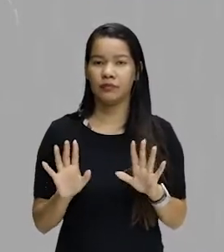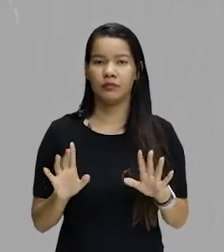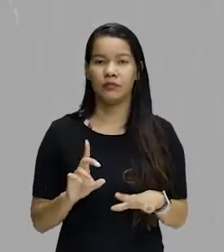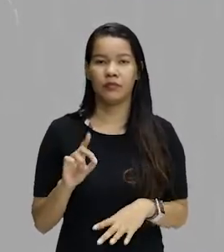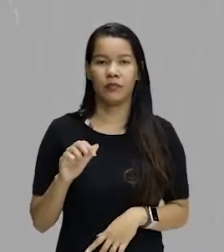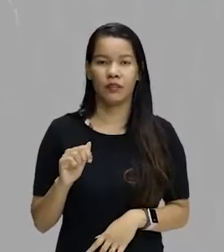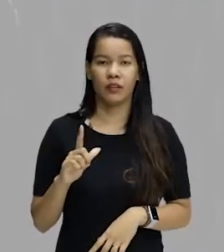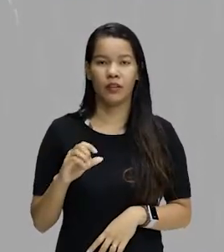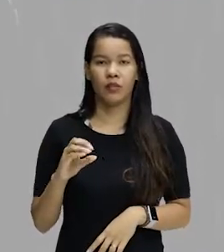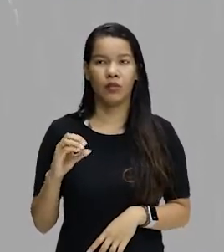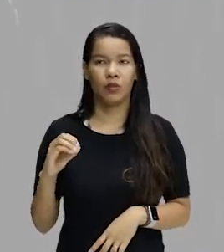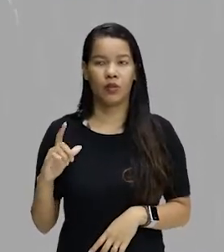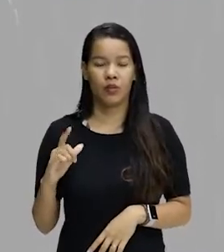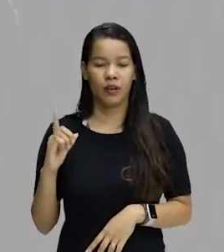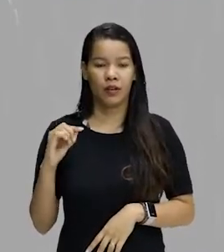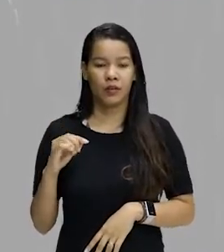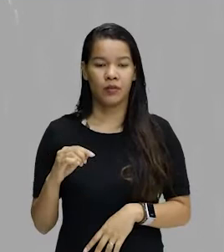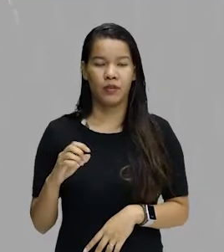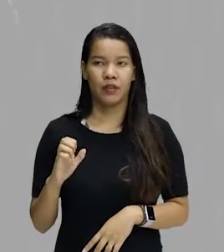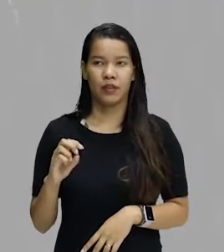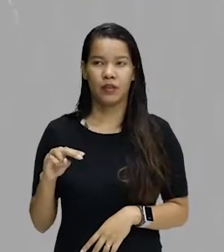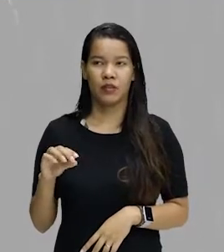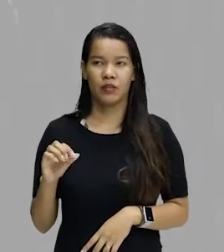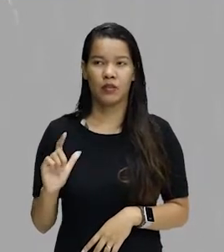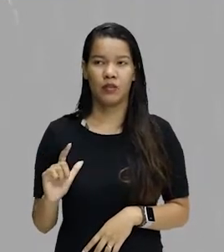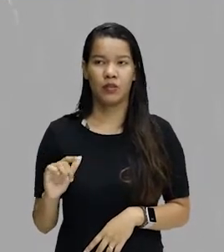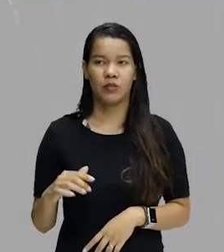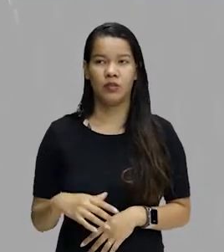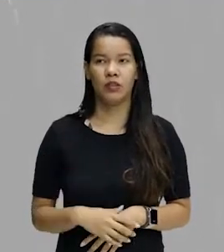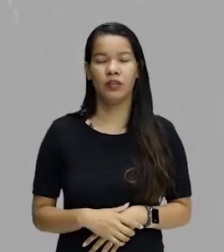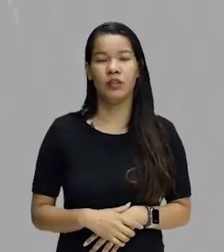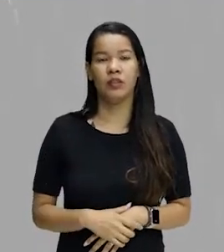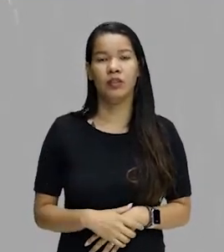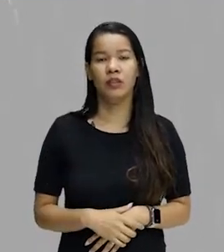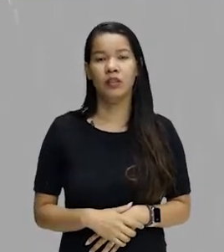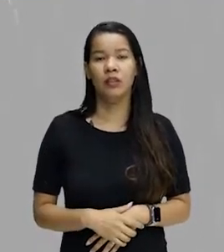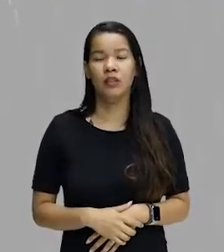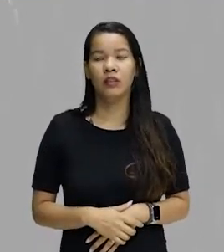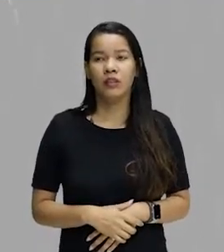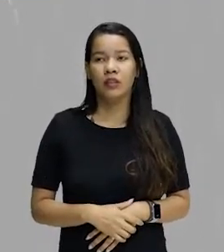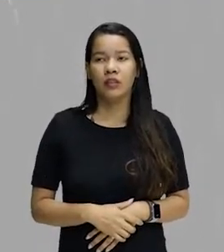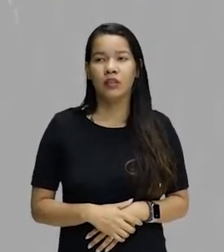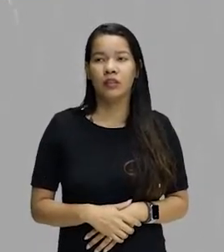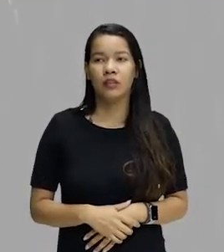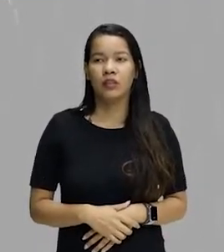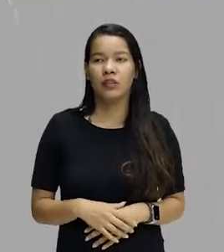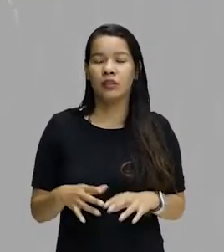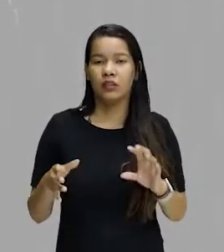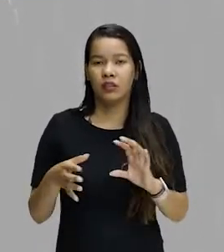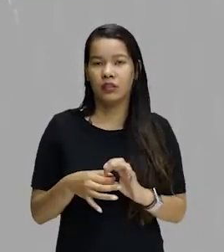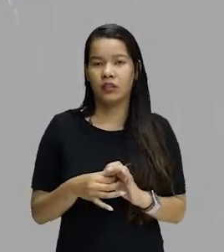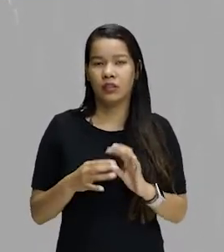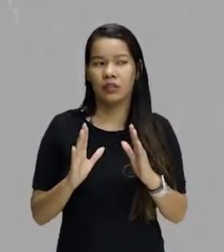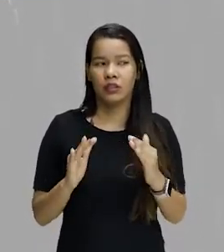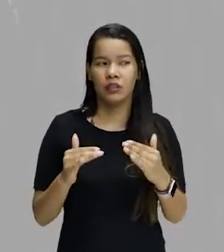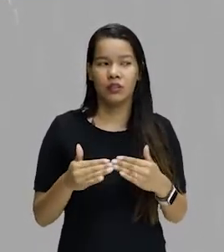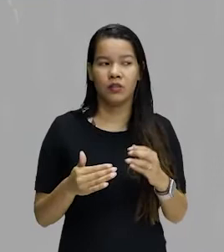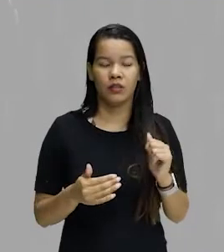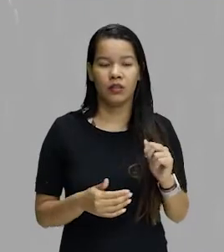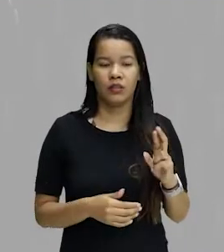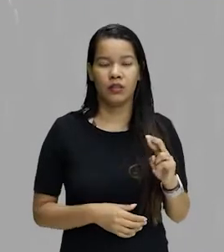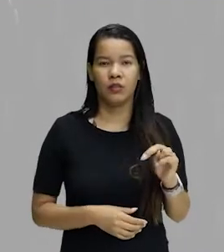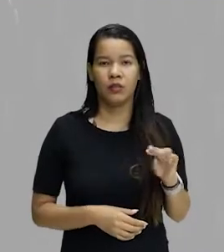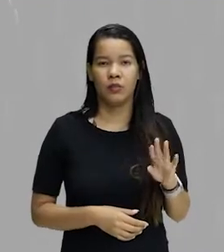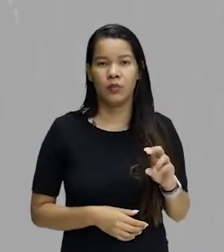álcool, é um enol. O enol, hidroxila, ligada diretamente a um